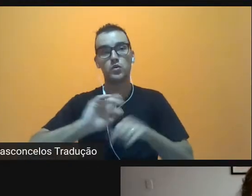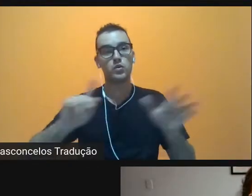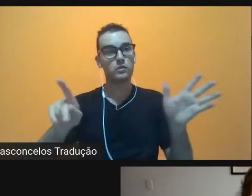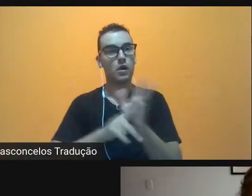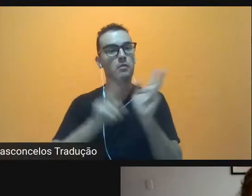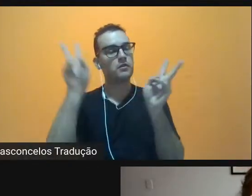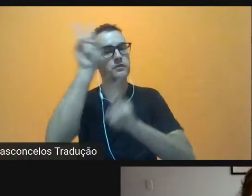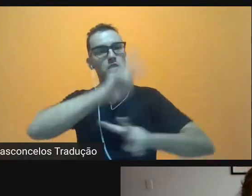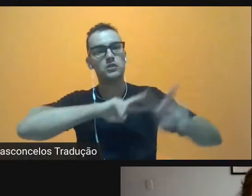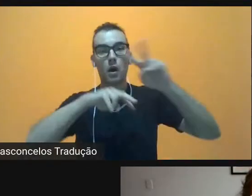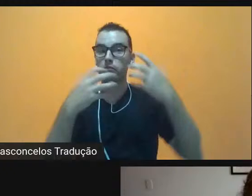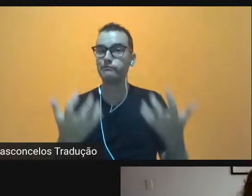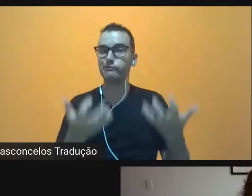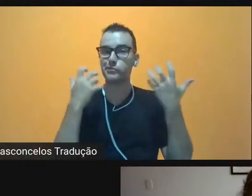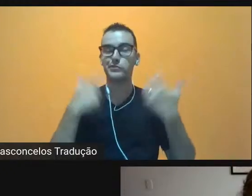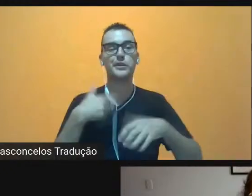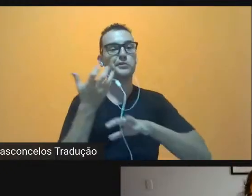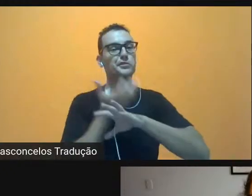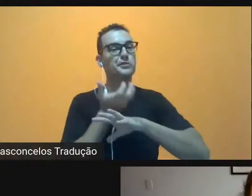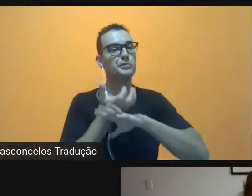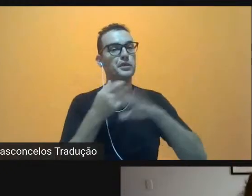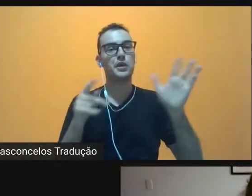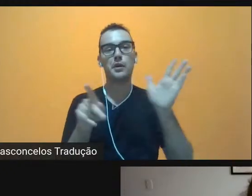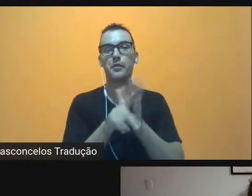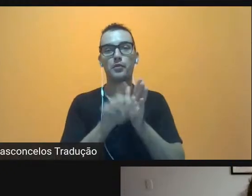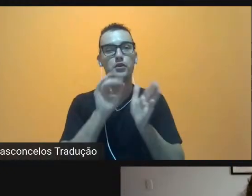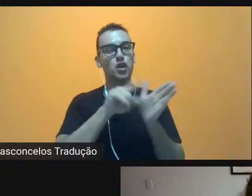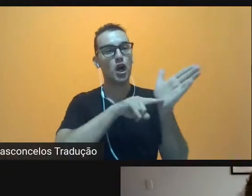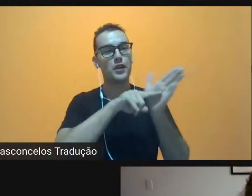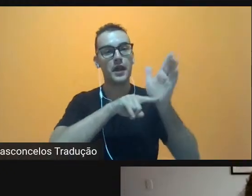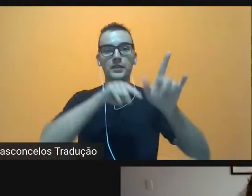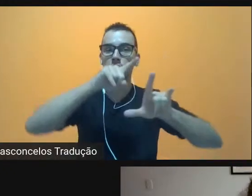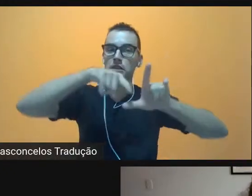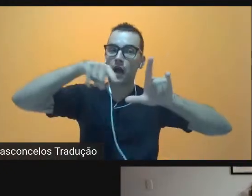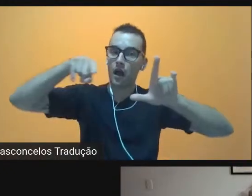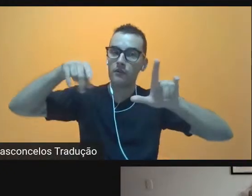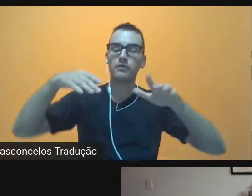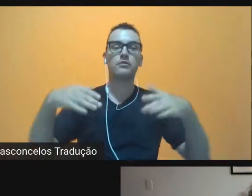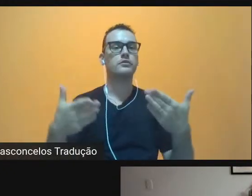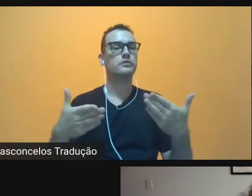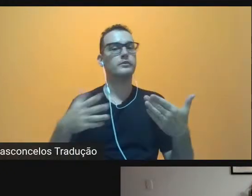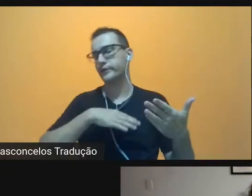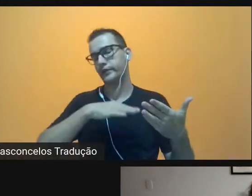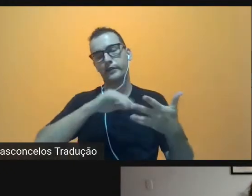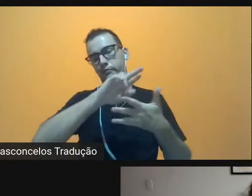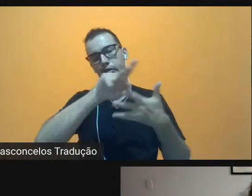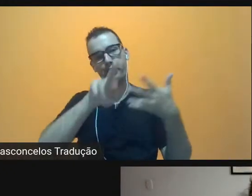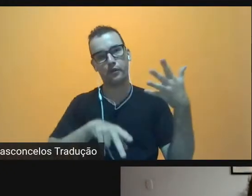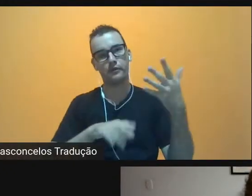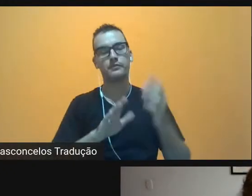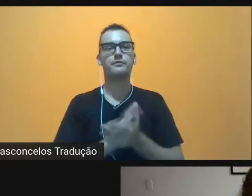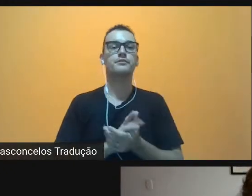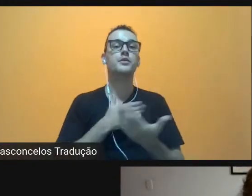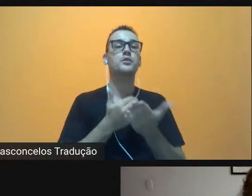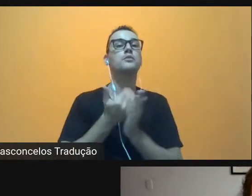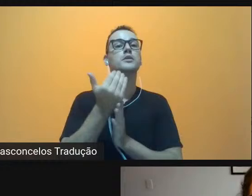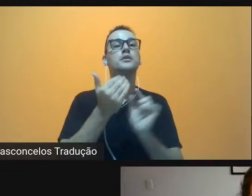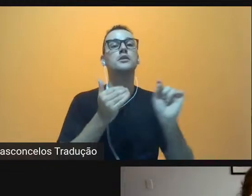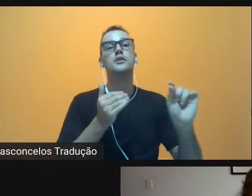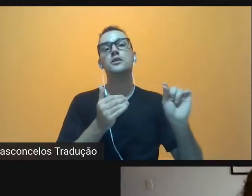tem disciplinas que são basicamente de análise gráfica, enfim. E aí eu comecei